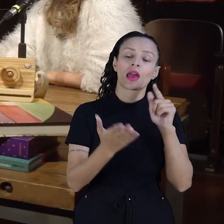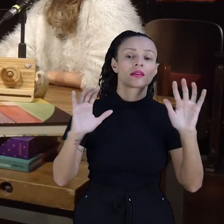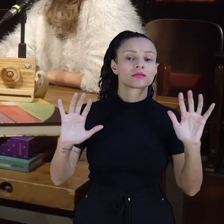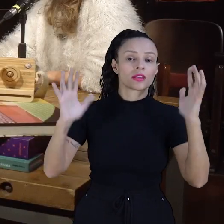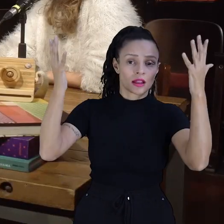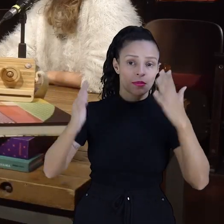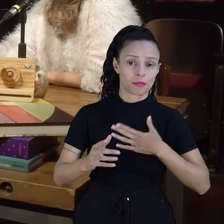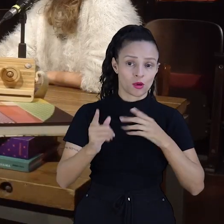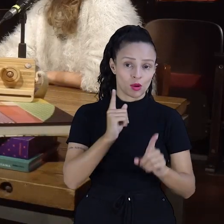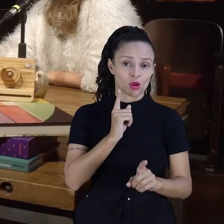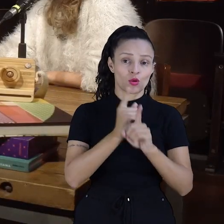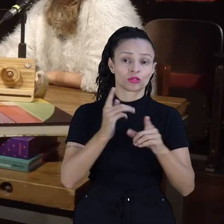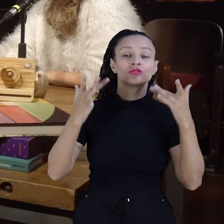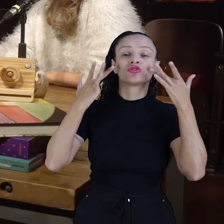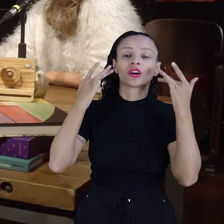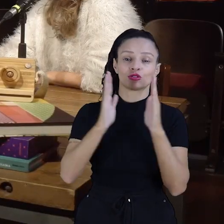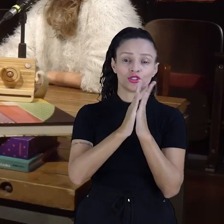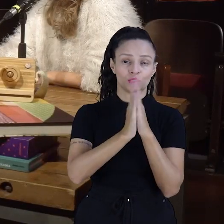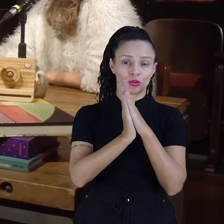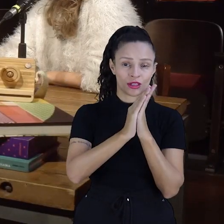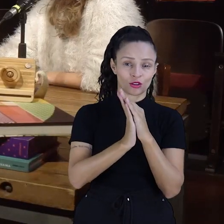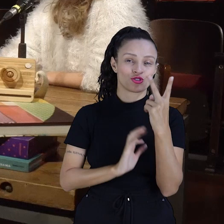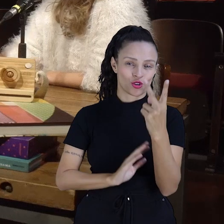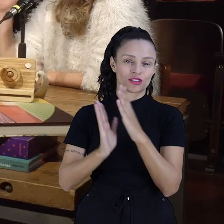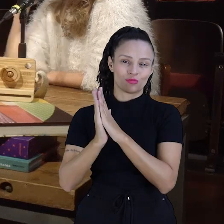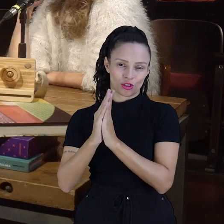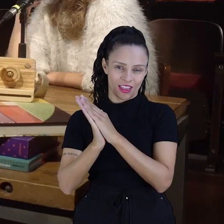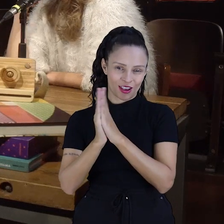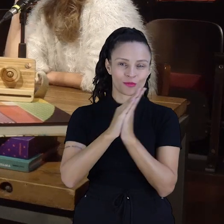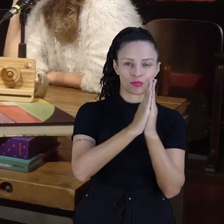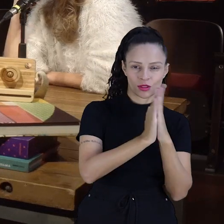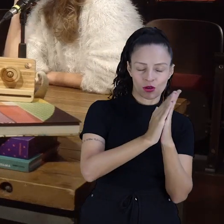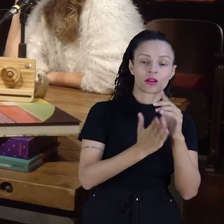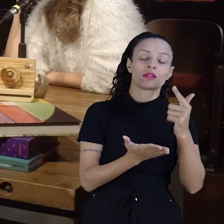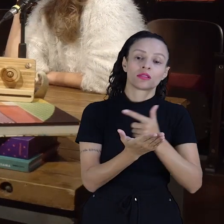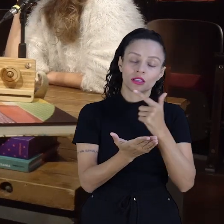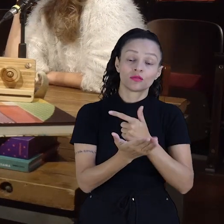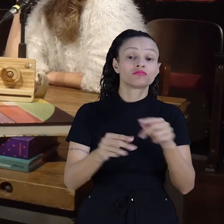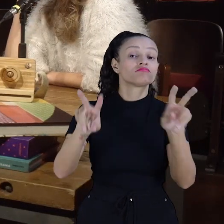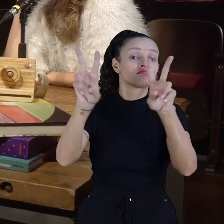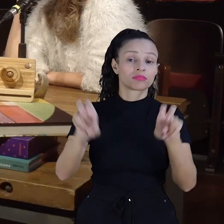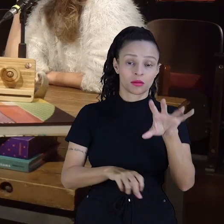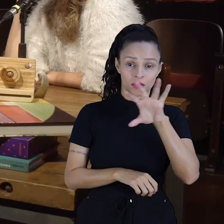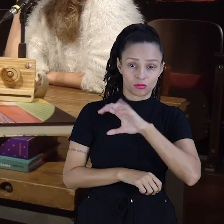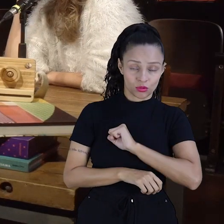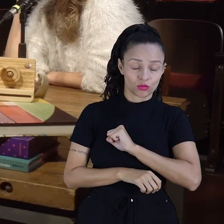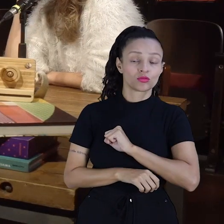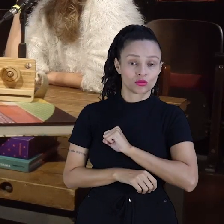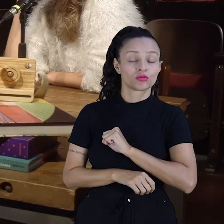meu encontro com o teatro de bonecos, né? Que eles são 2 bonecos de teatro. É um livro que fala do amor.